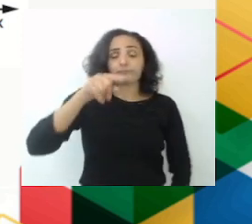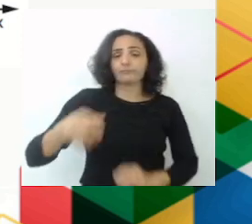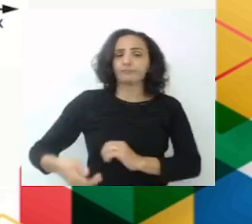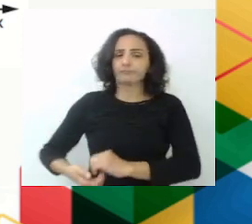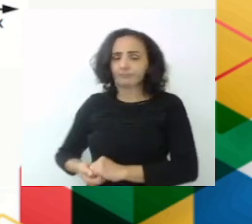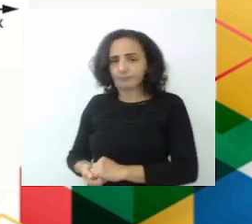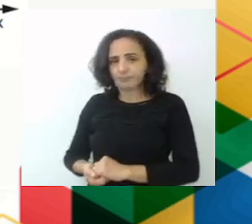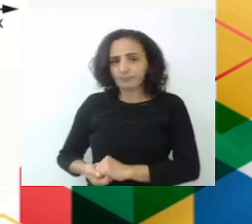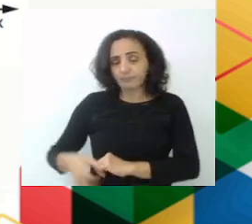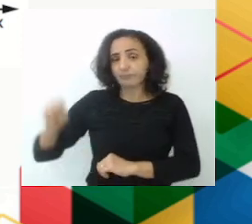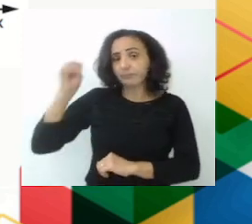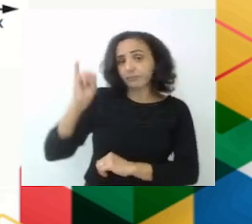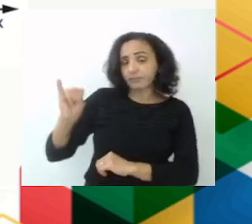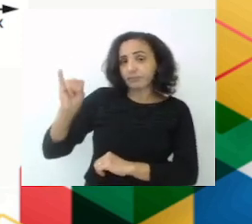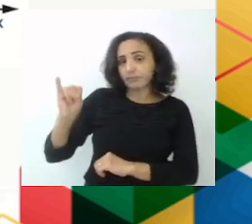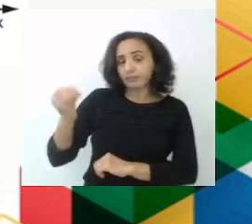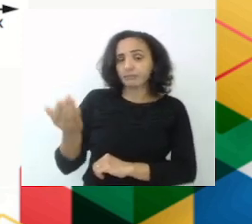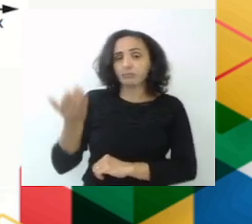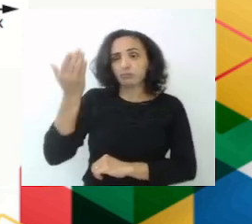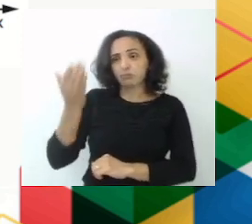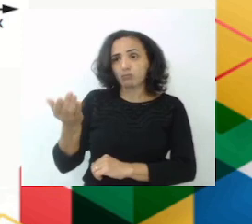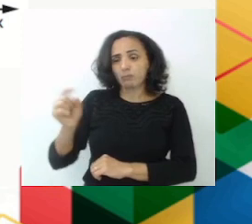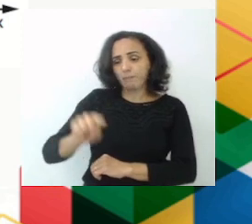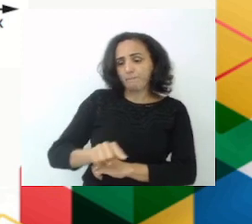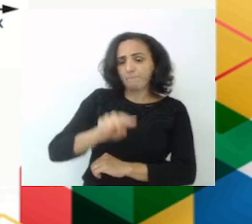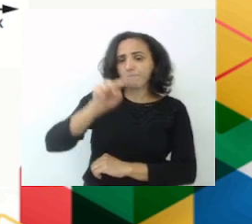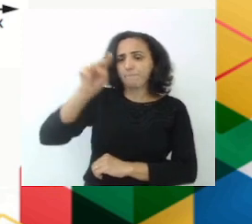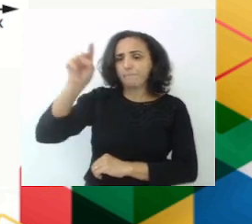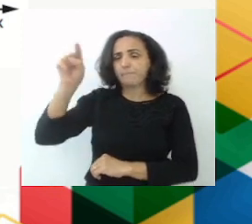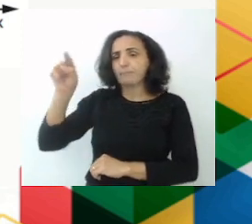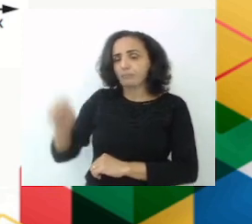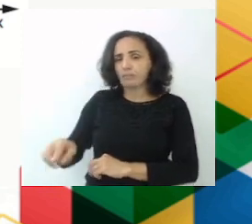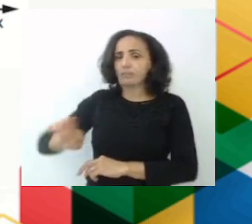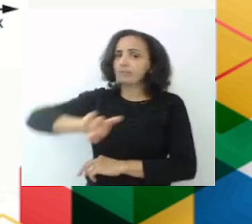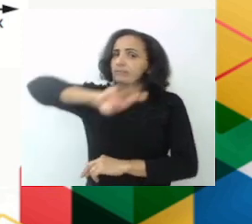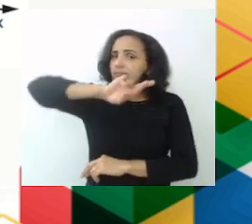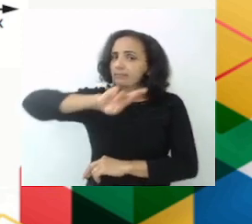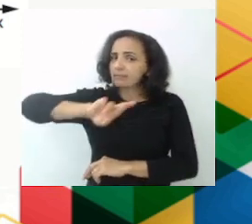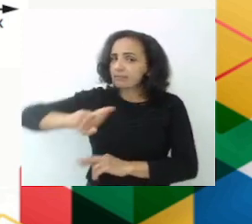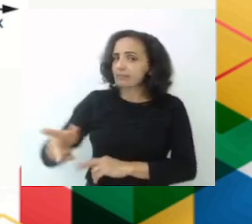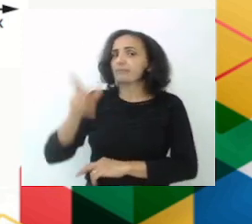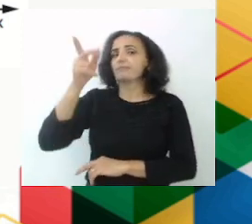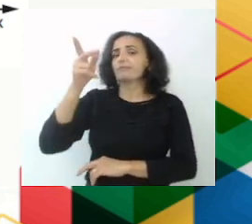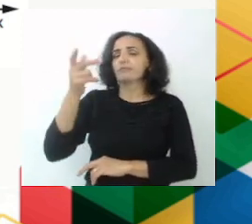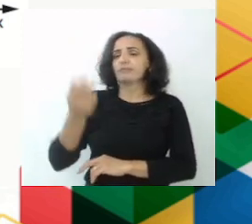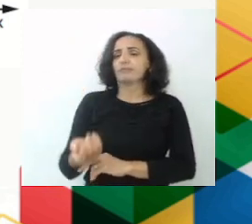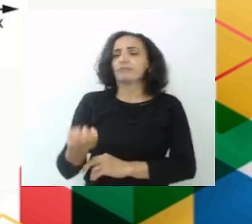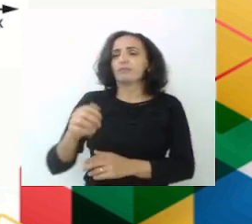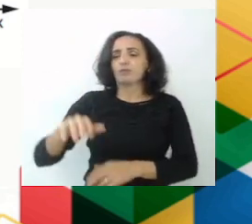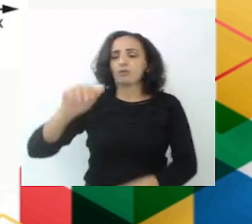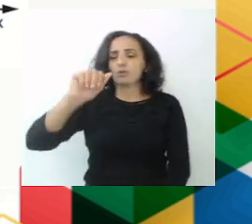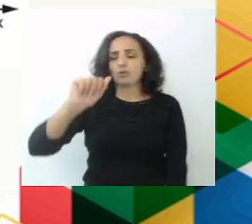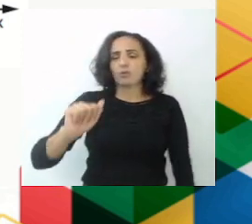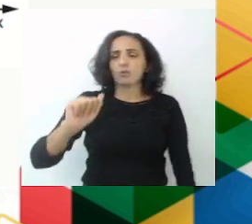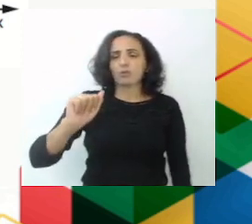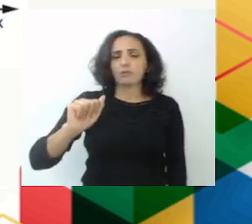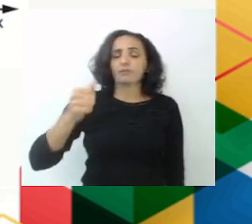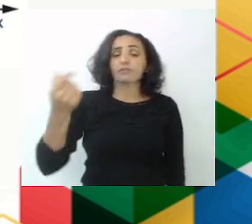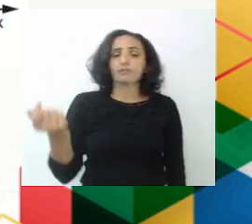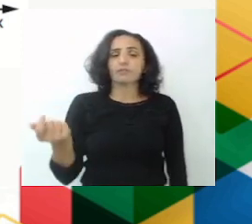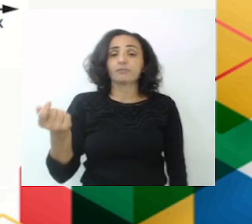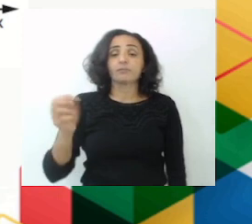Se a parábola for para baixo, vai ser o contrário daquela ali. O Azinho tem que ser